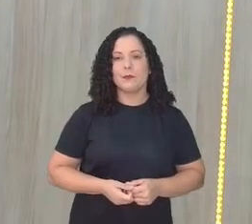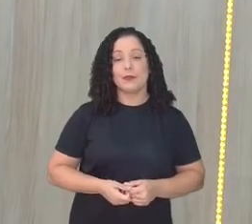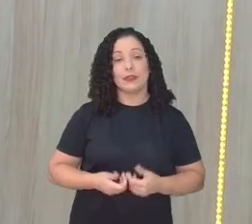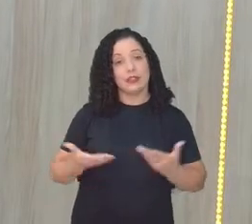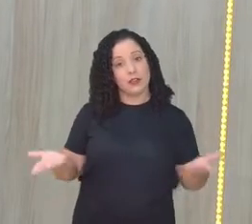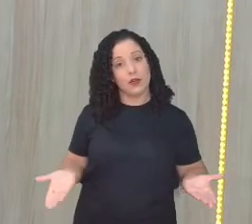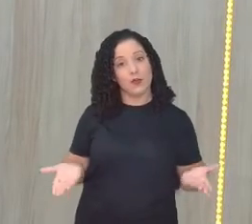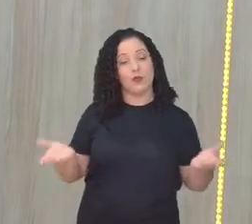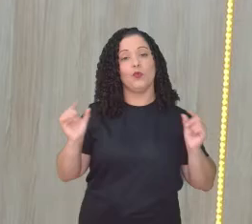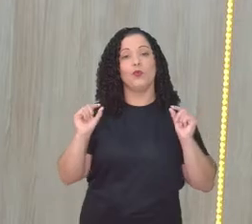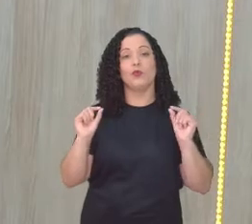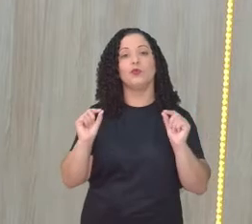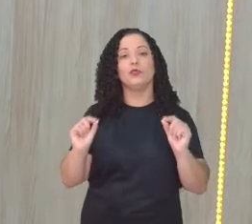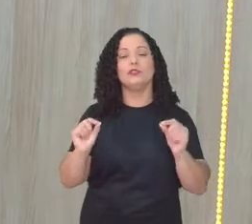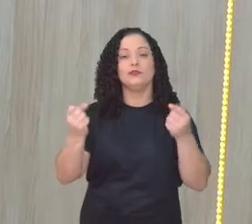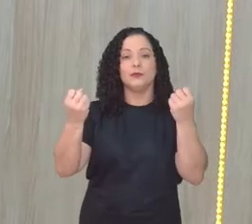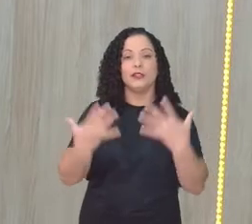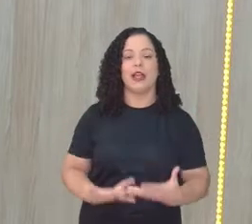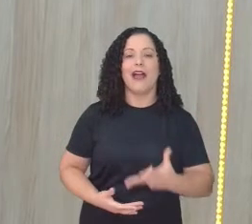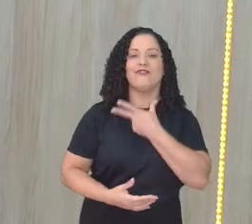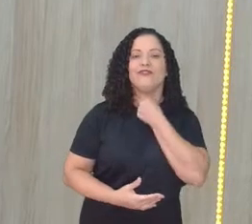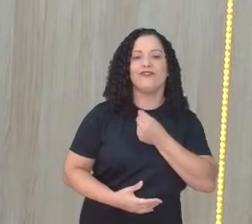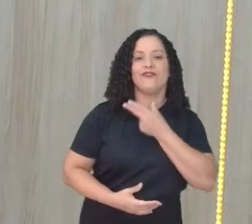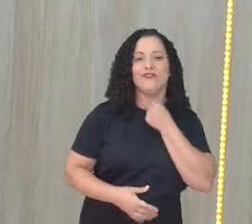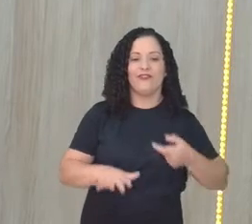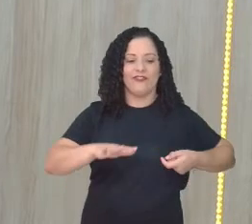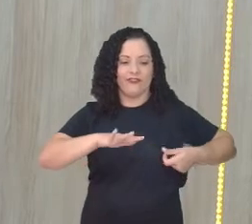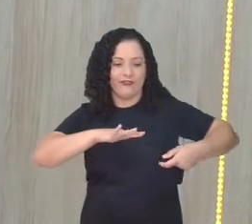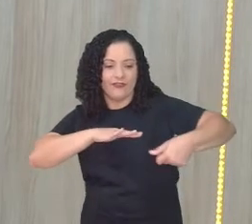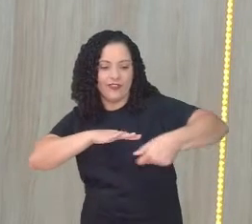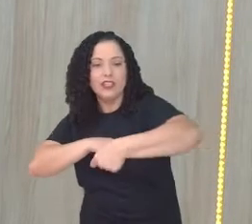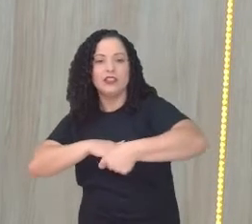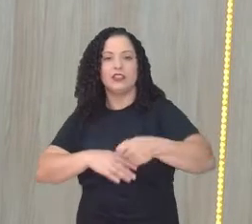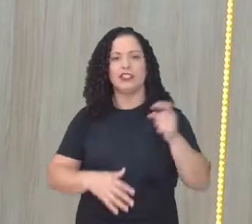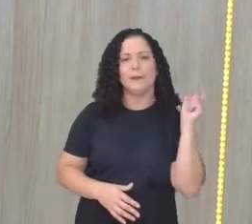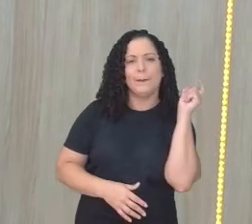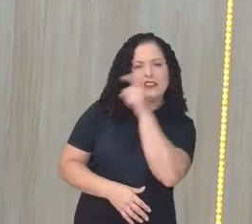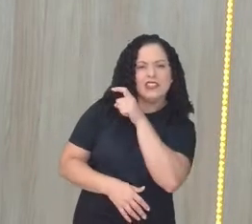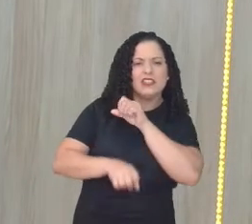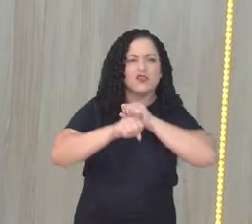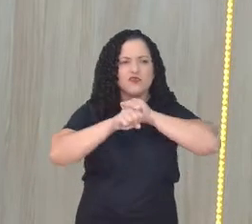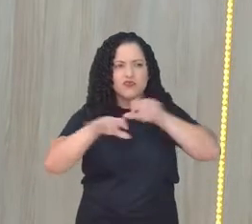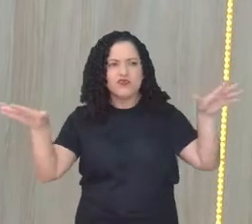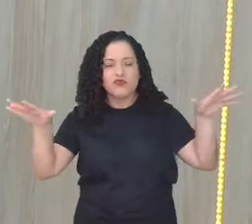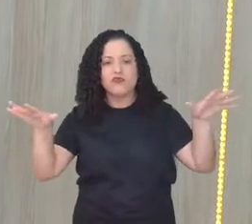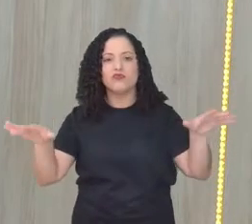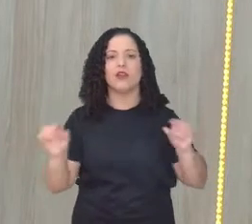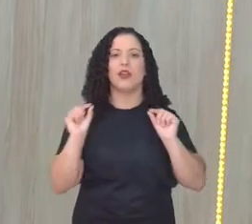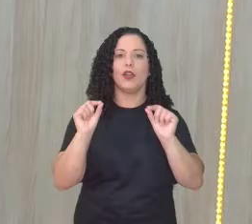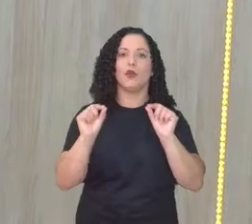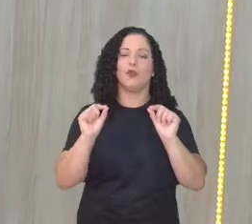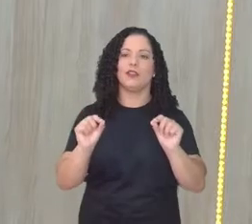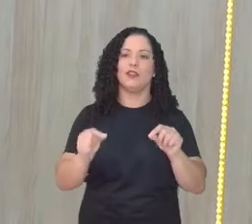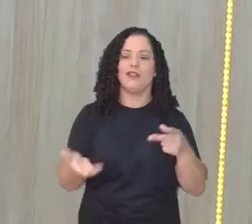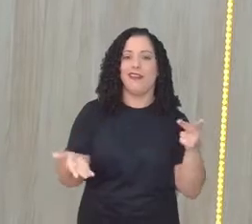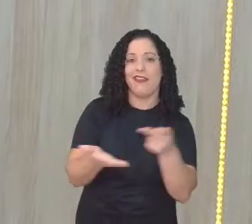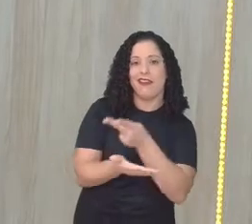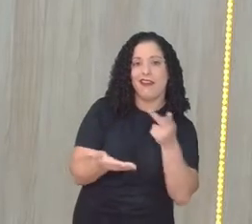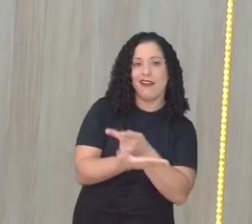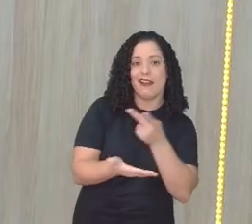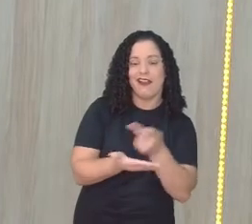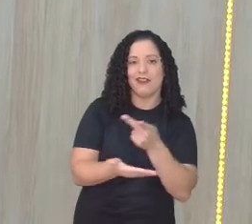né? Então, a fake news, ela trabalha dentro da perspectiva de divulgar aquilo que